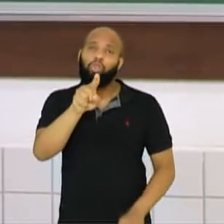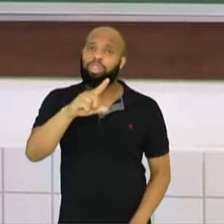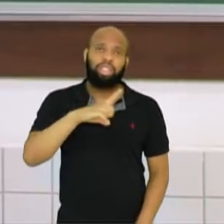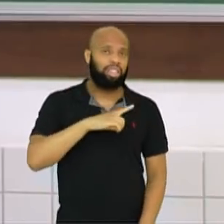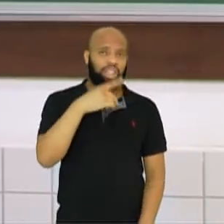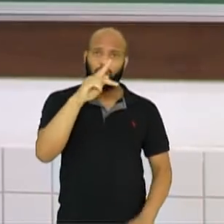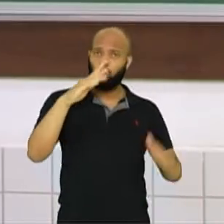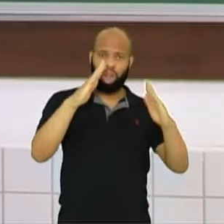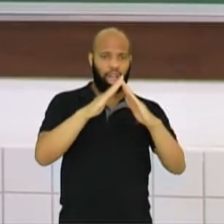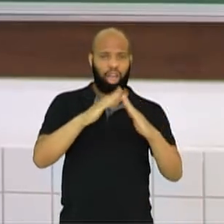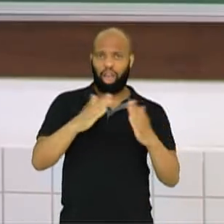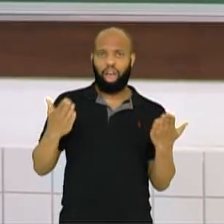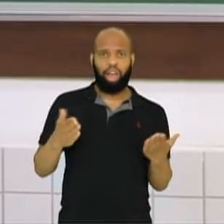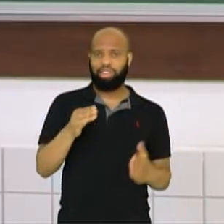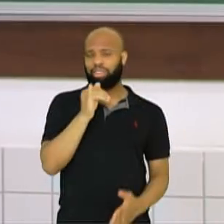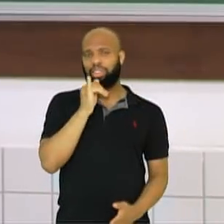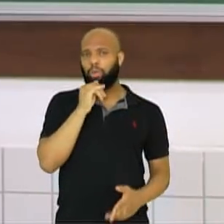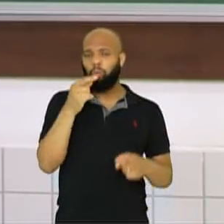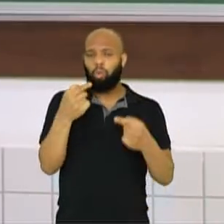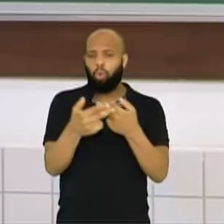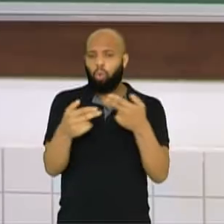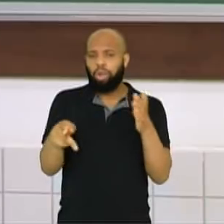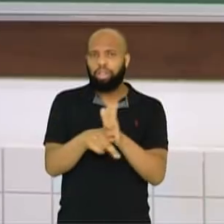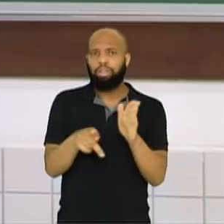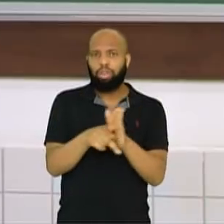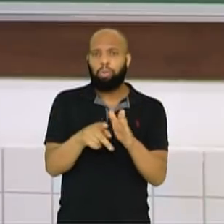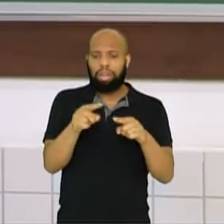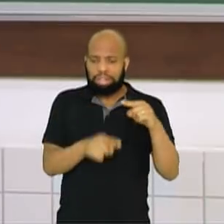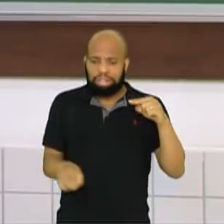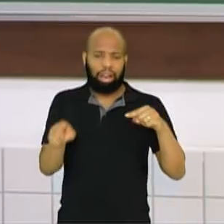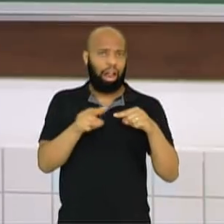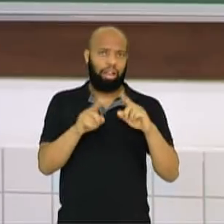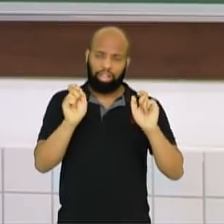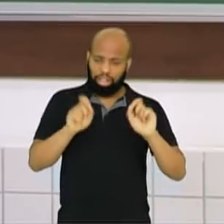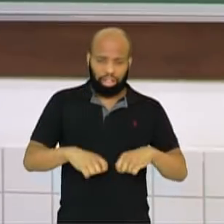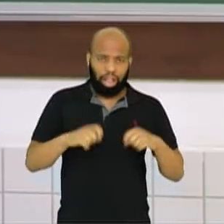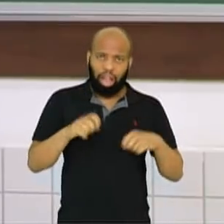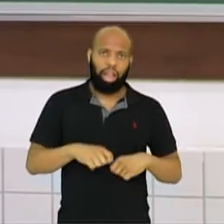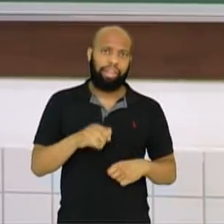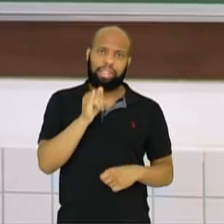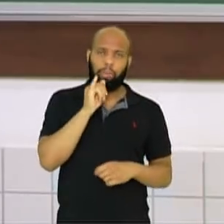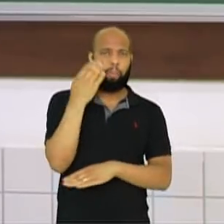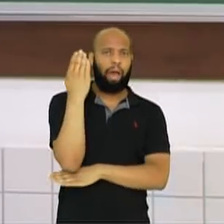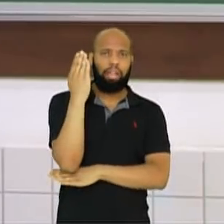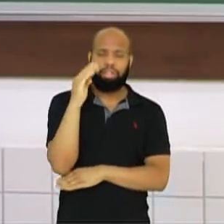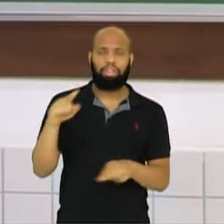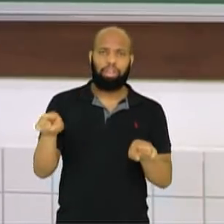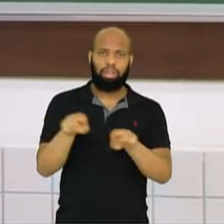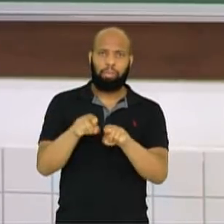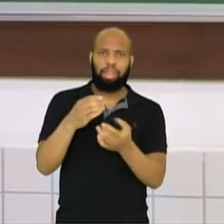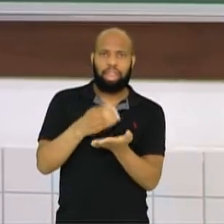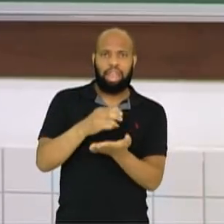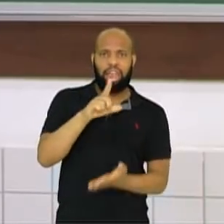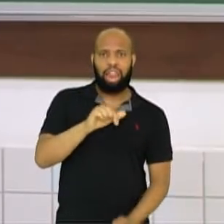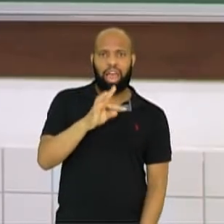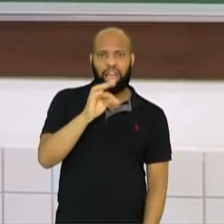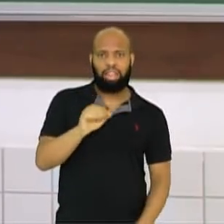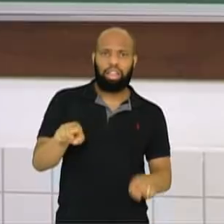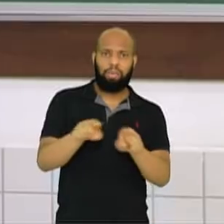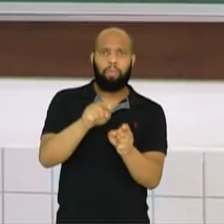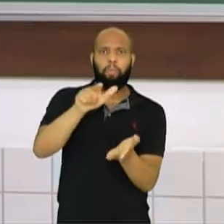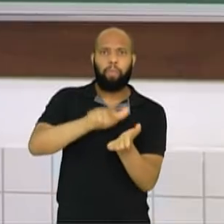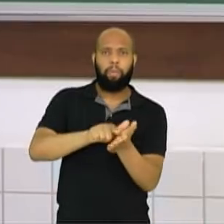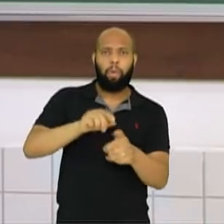de materiais reciclados na sua casa, latas, madeira, enfim, tudo,